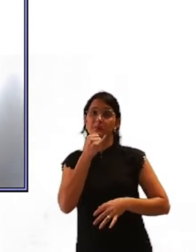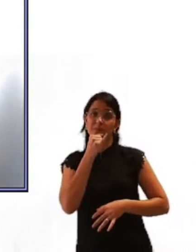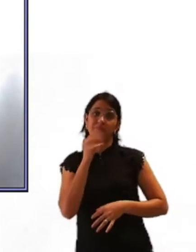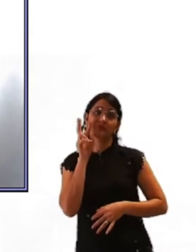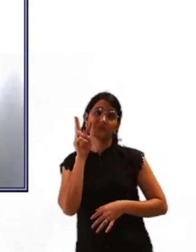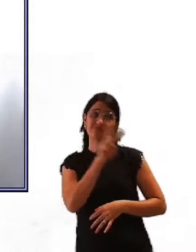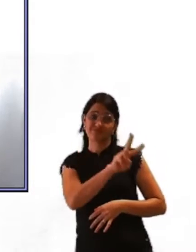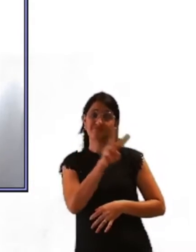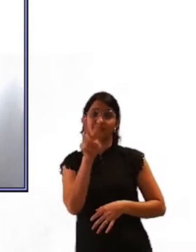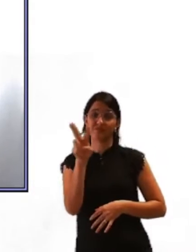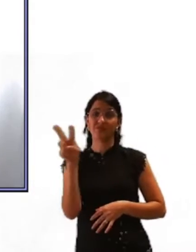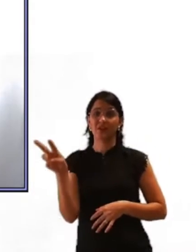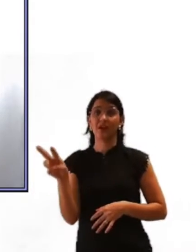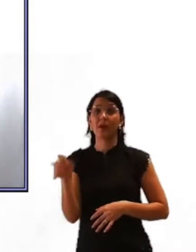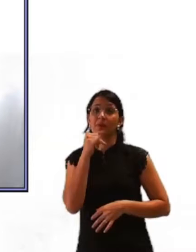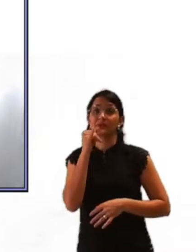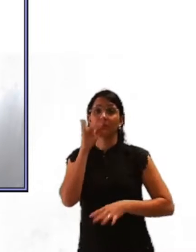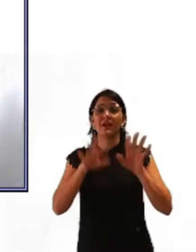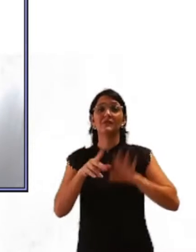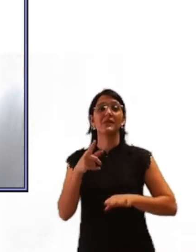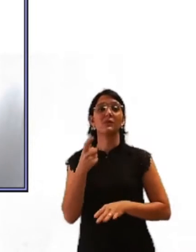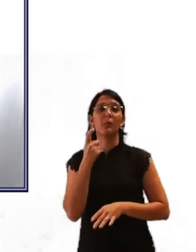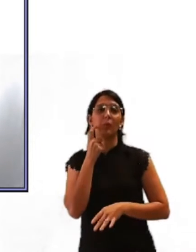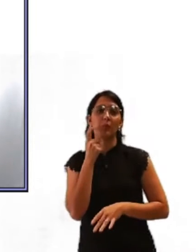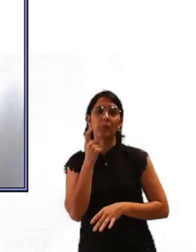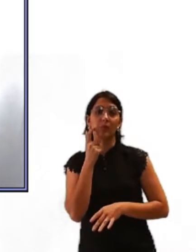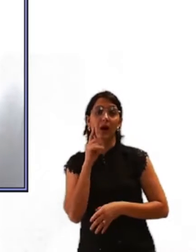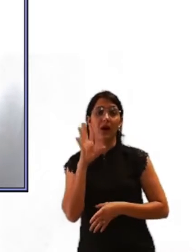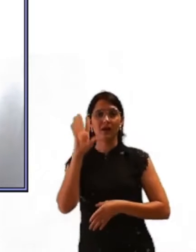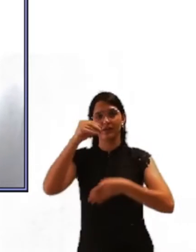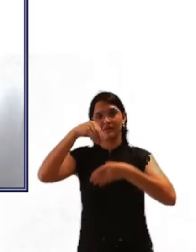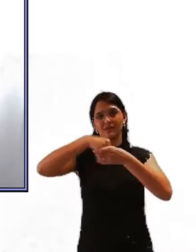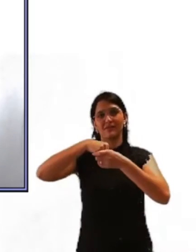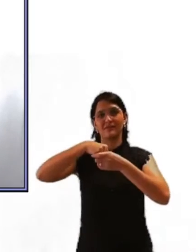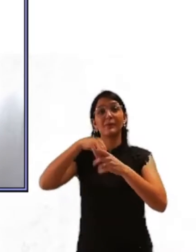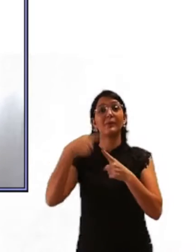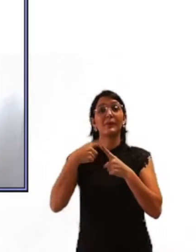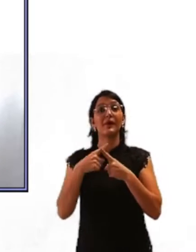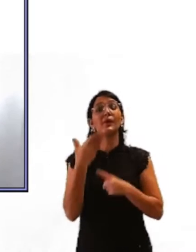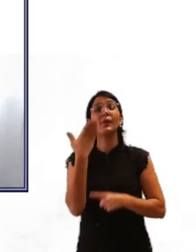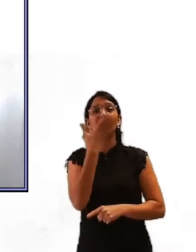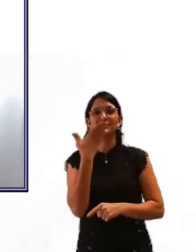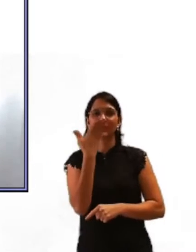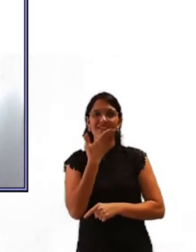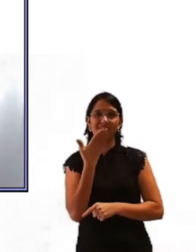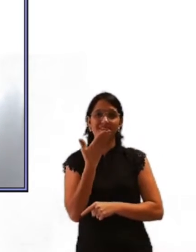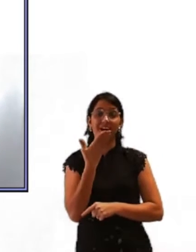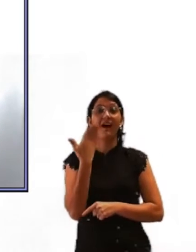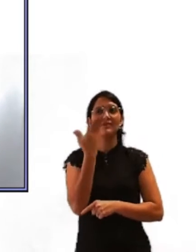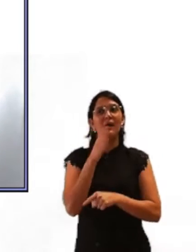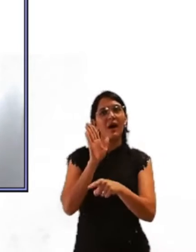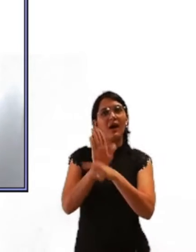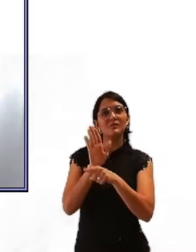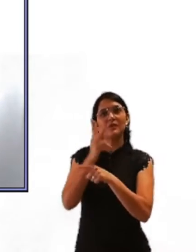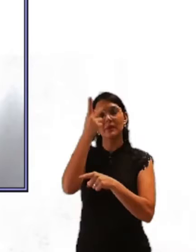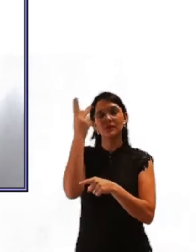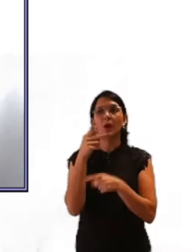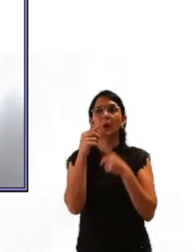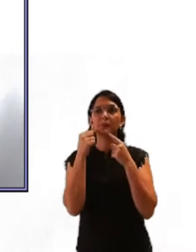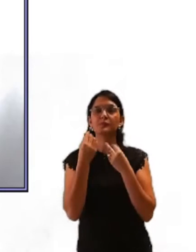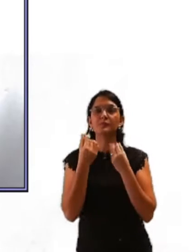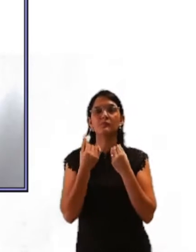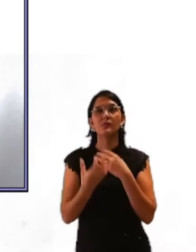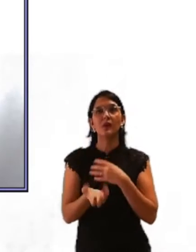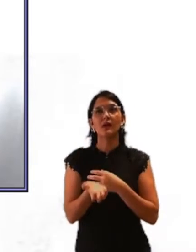quê? Porque açúcar. O açúcar tem glicose, na hora que cai na corrente sanguínea, propicia àquela pessoa uma sensação de